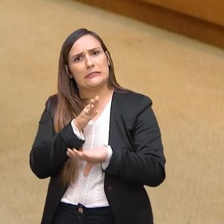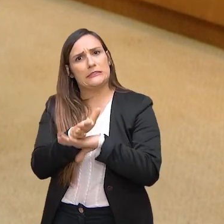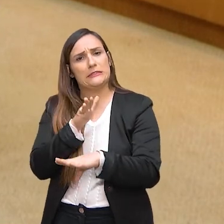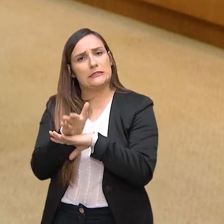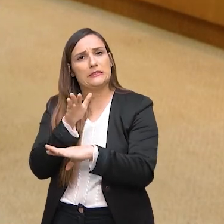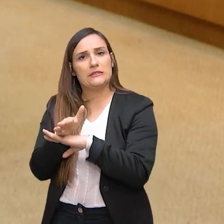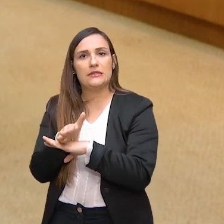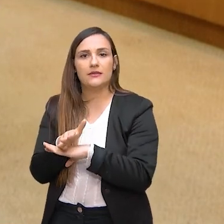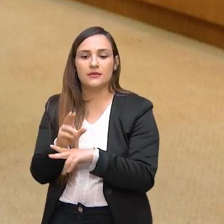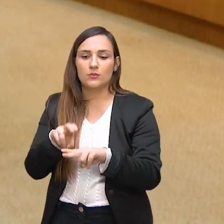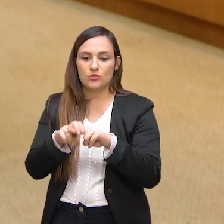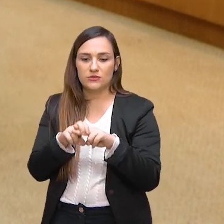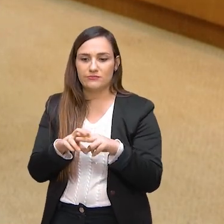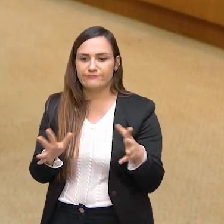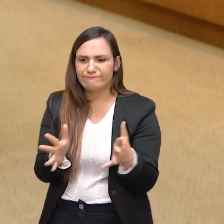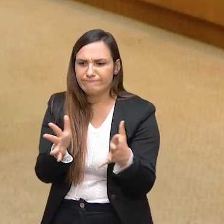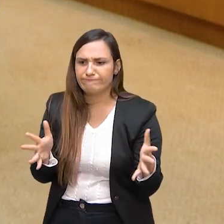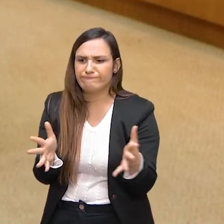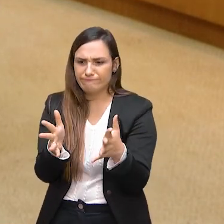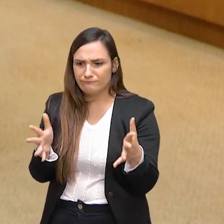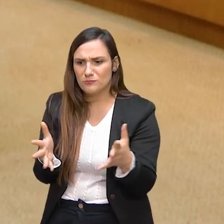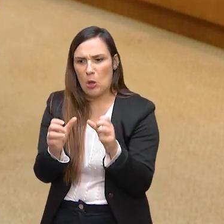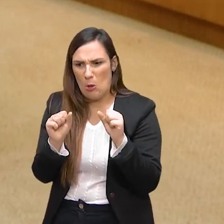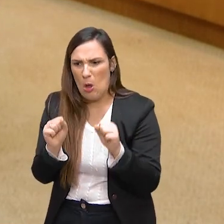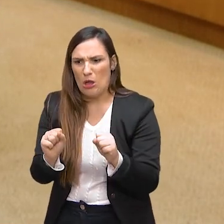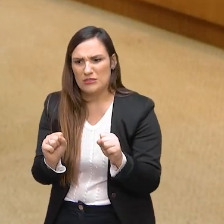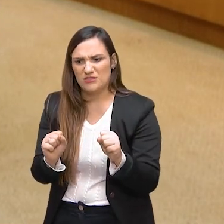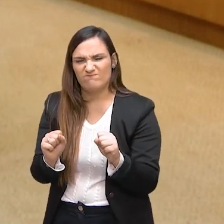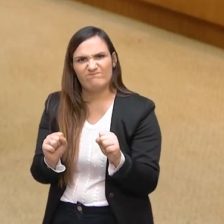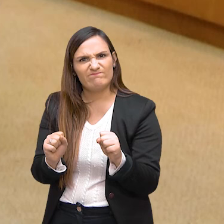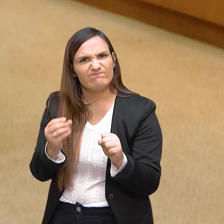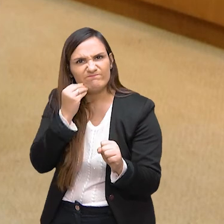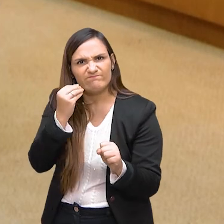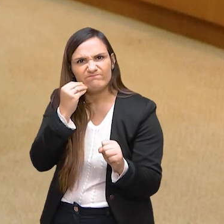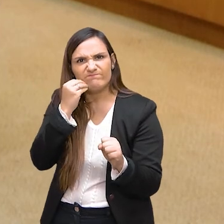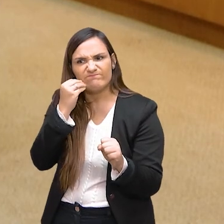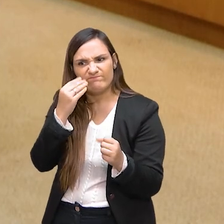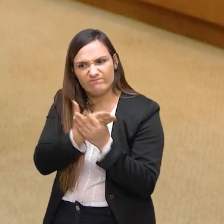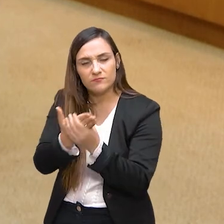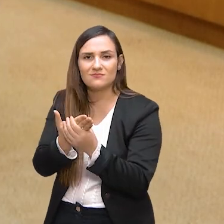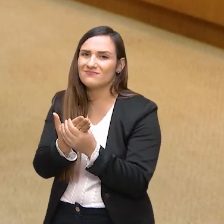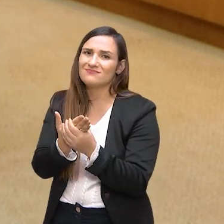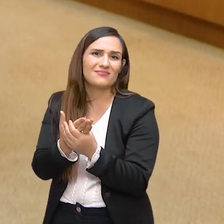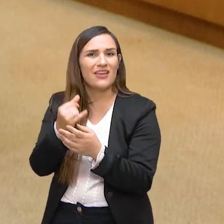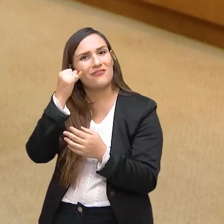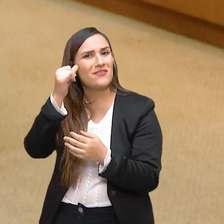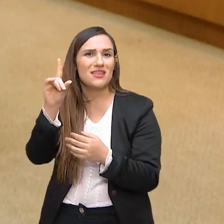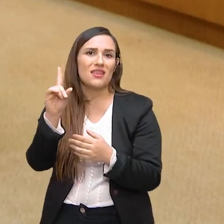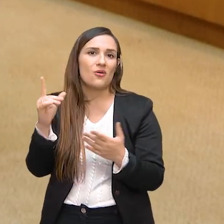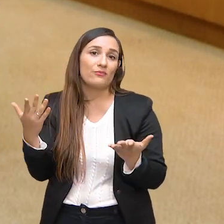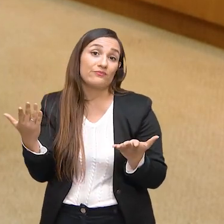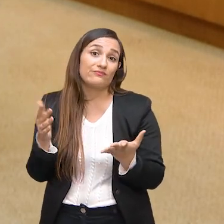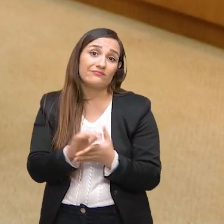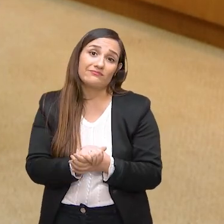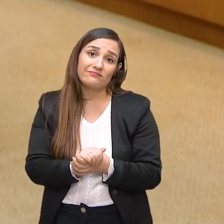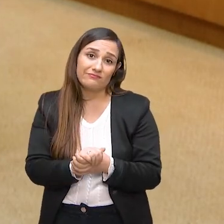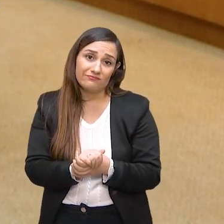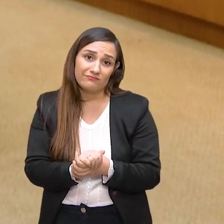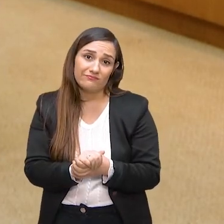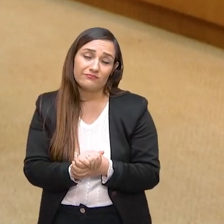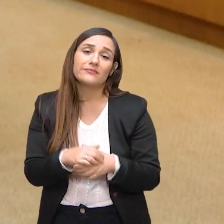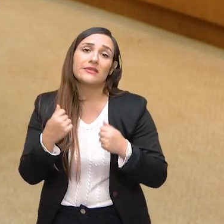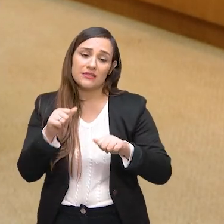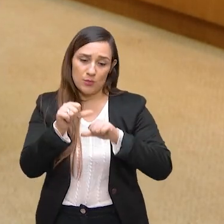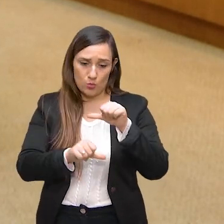espaço acaba fazendo com que essas pessoas não evitem certas demandas.